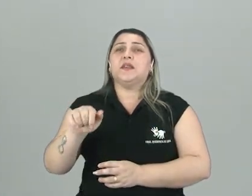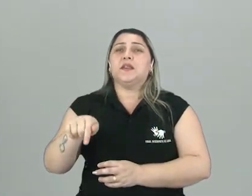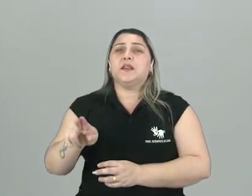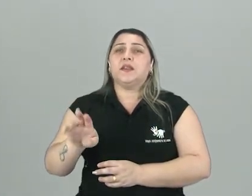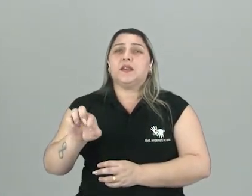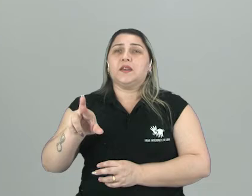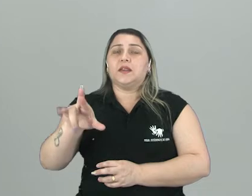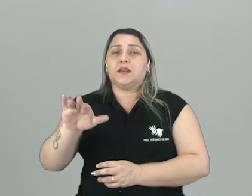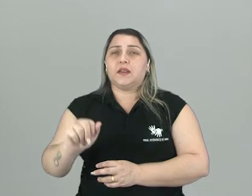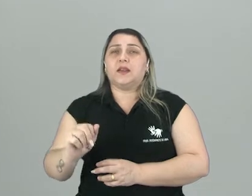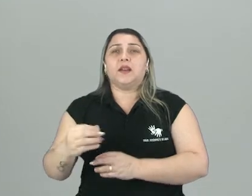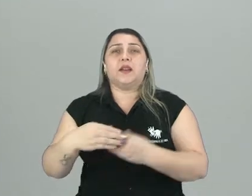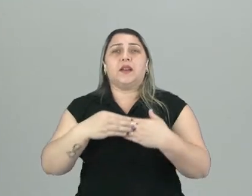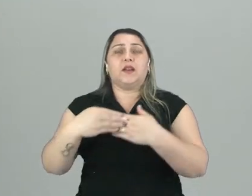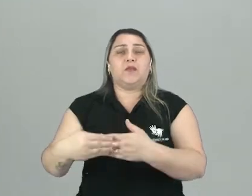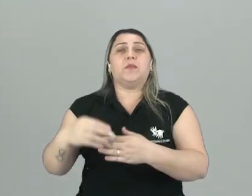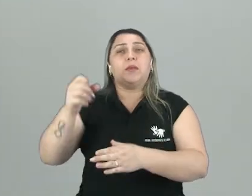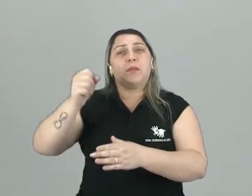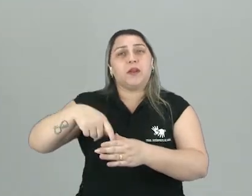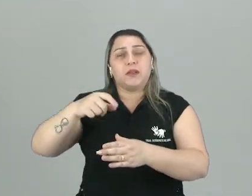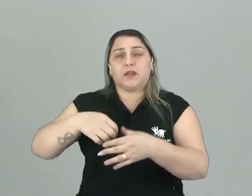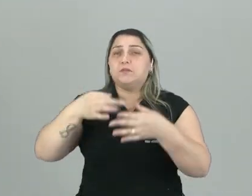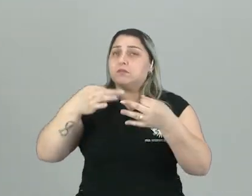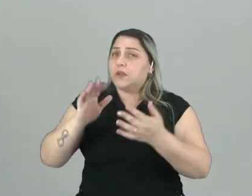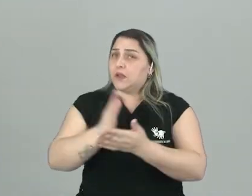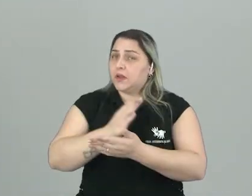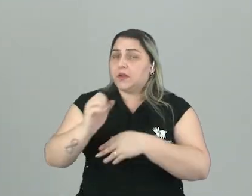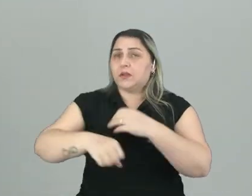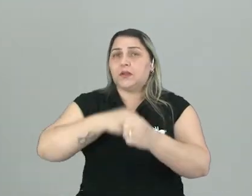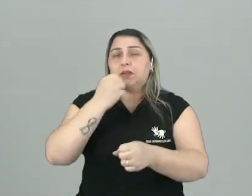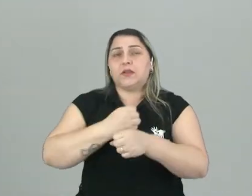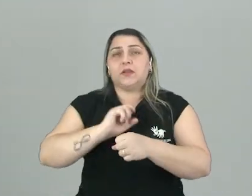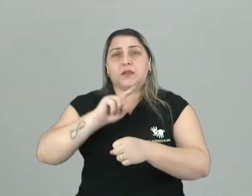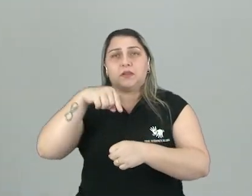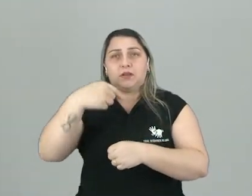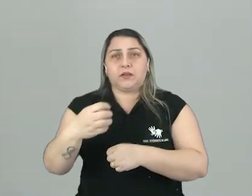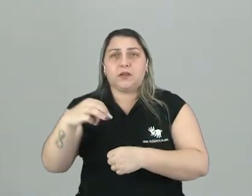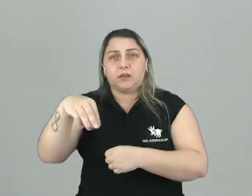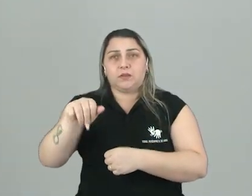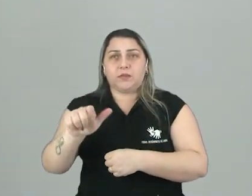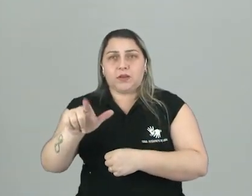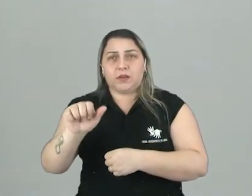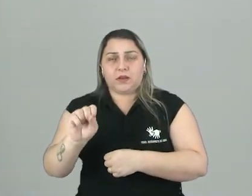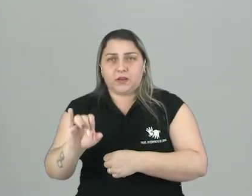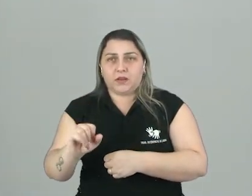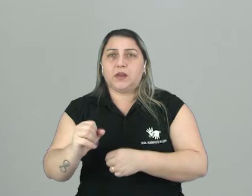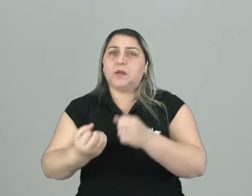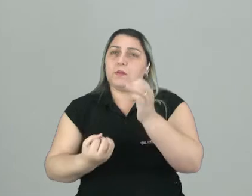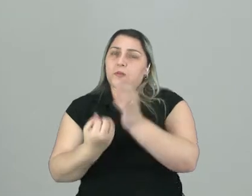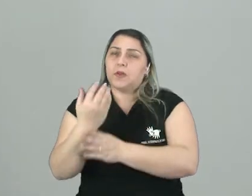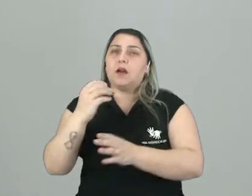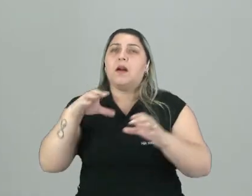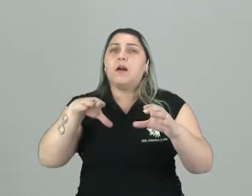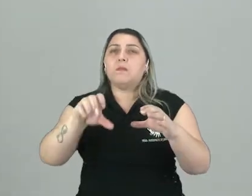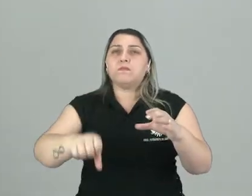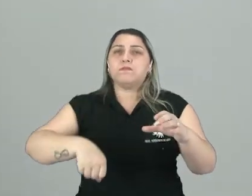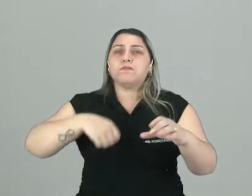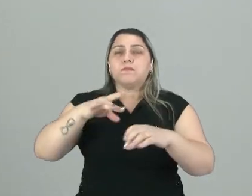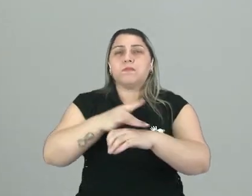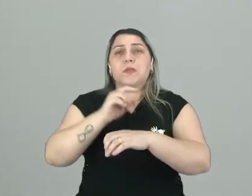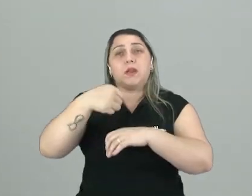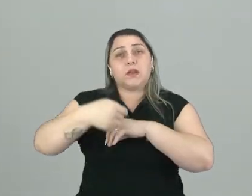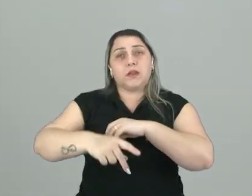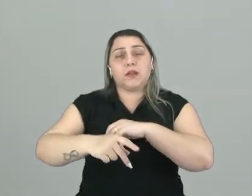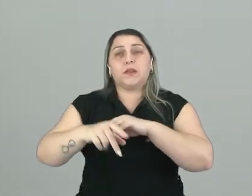para plantar lá. O que deu muito certo alguns anos depois, e aí a Malásia passou a ser uma grande produtora de borracha, e a borracha aqui do